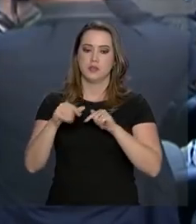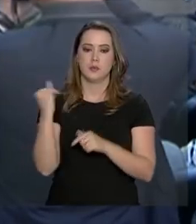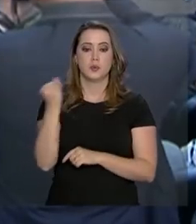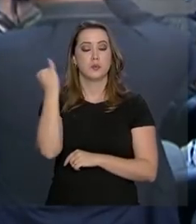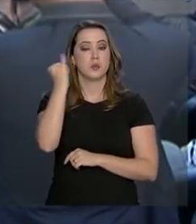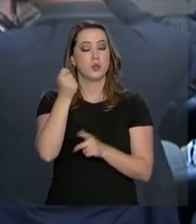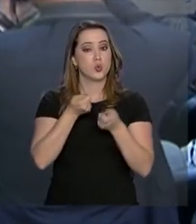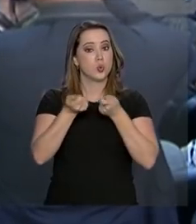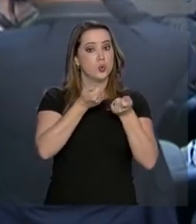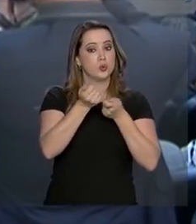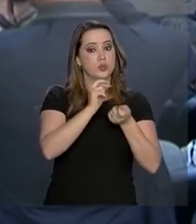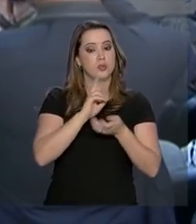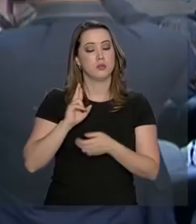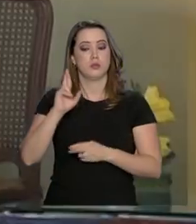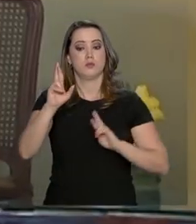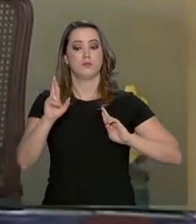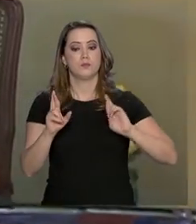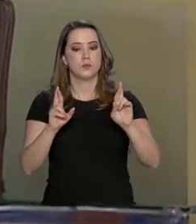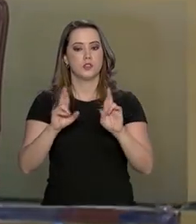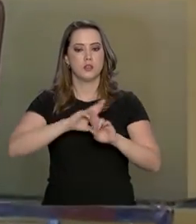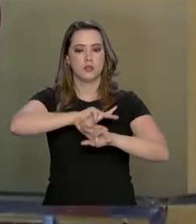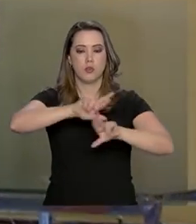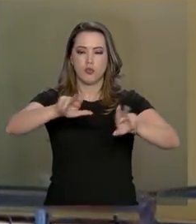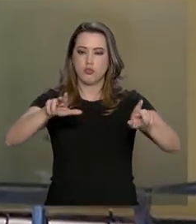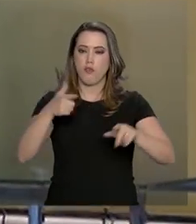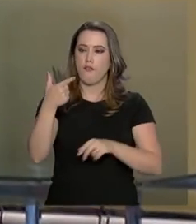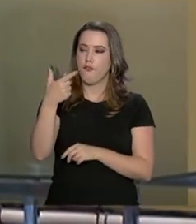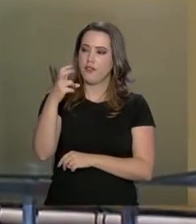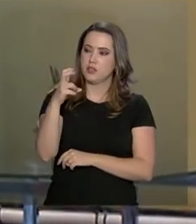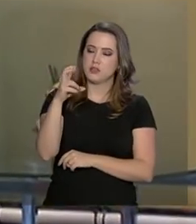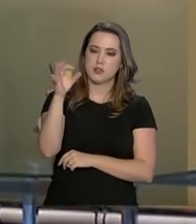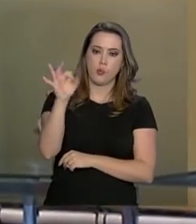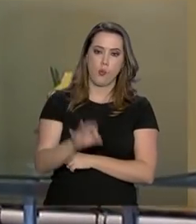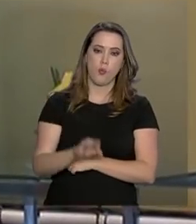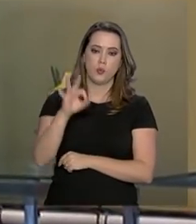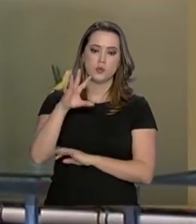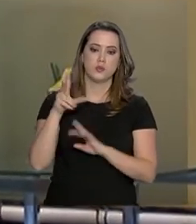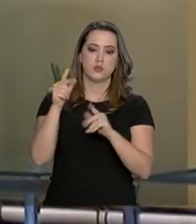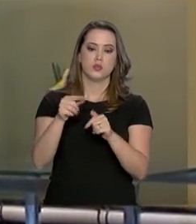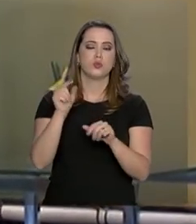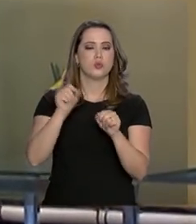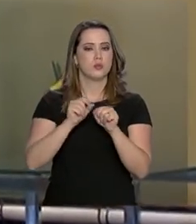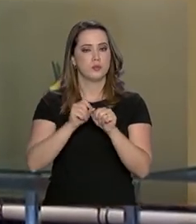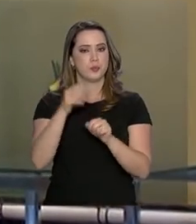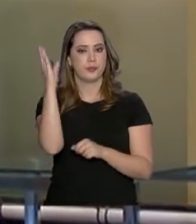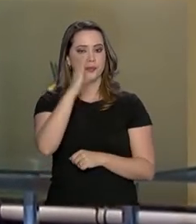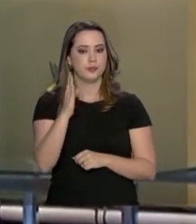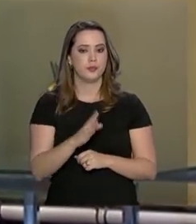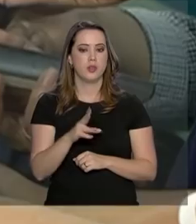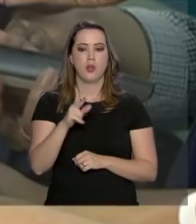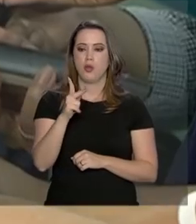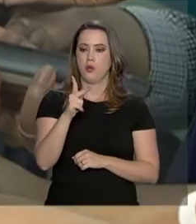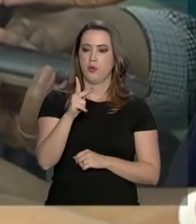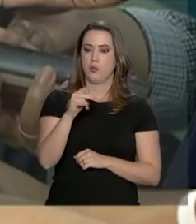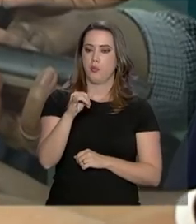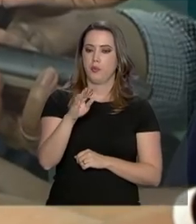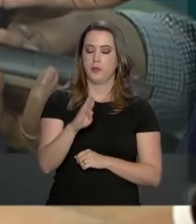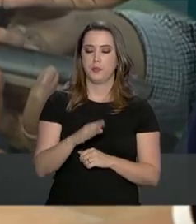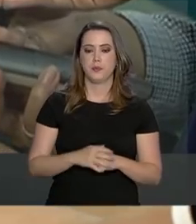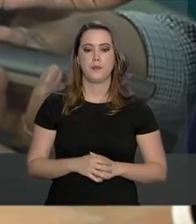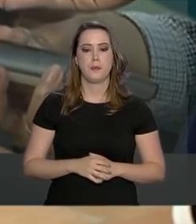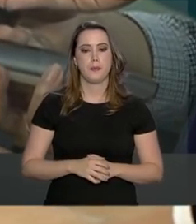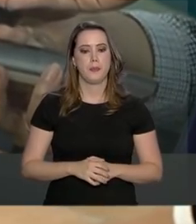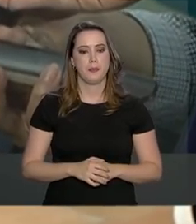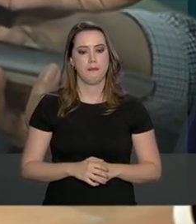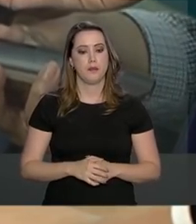pela regulação de setores responsáveis por 25% da soma de tudo que é produzido no país, o PIB. Apesar de ter